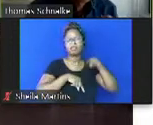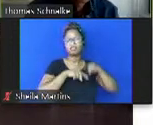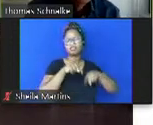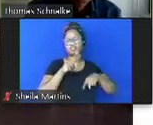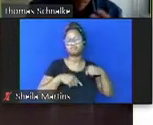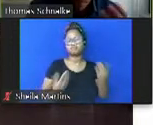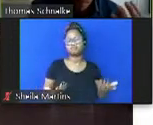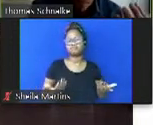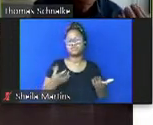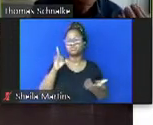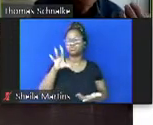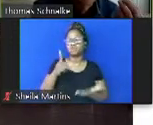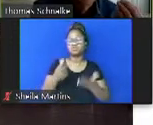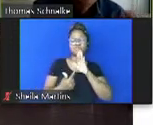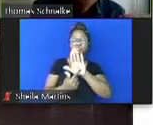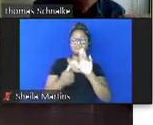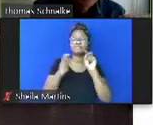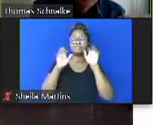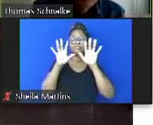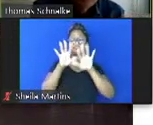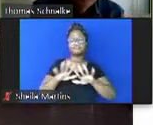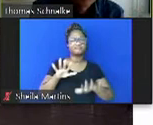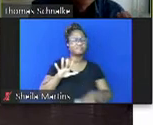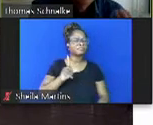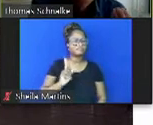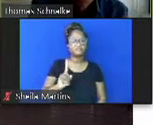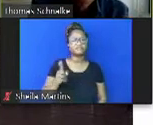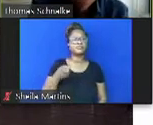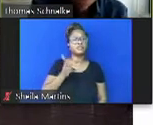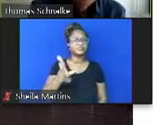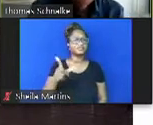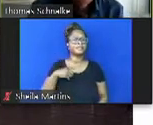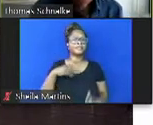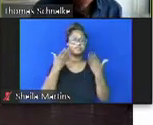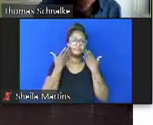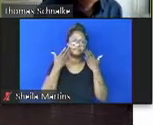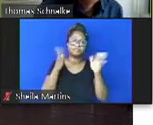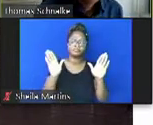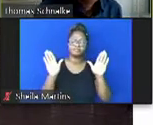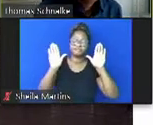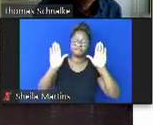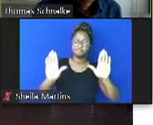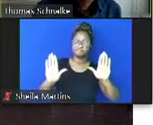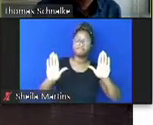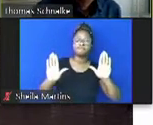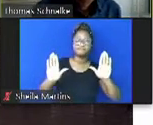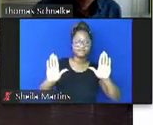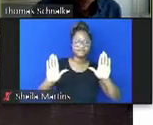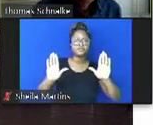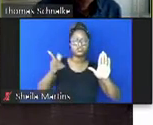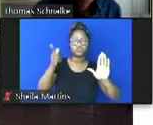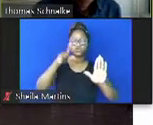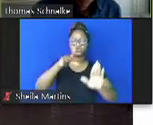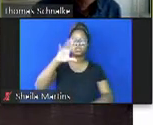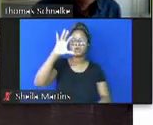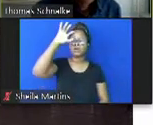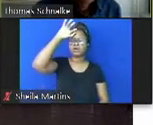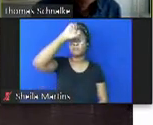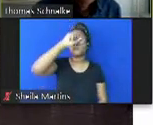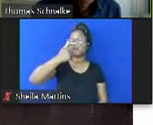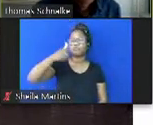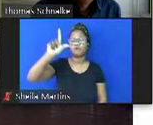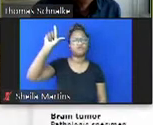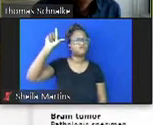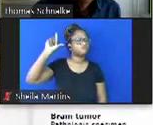de ilustração ou visualização. Ela sempre é exposta numa situação de aprendizado com outras mulagens,